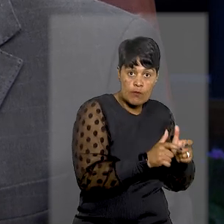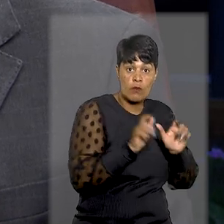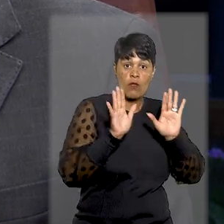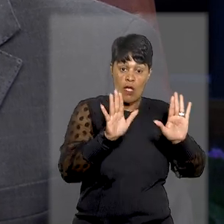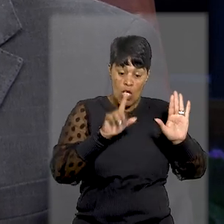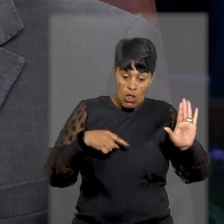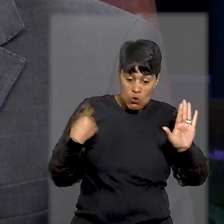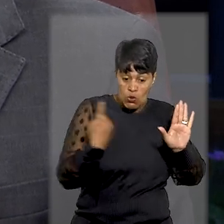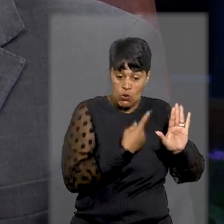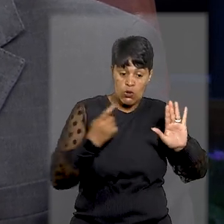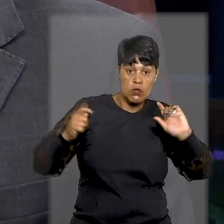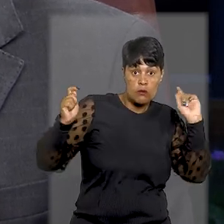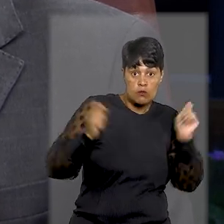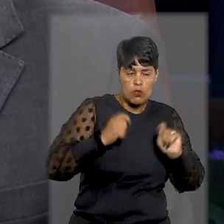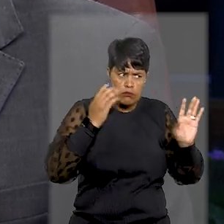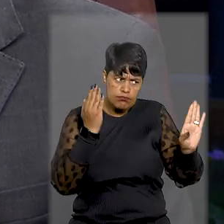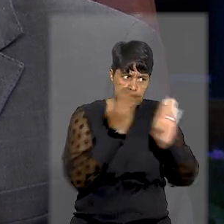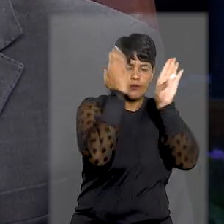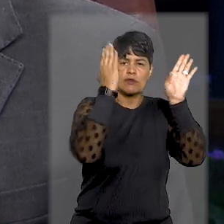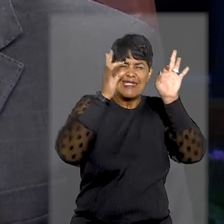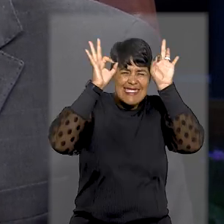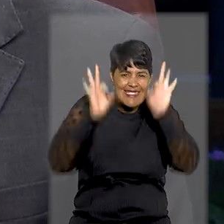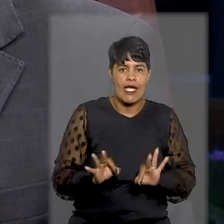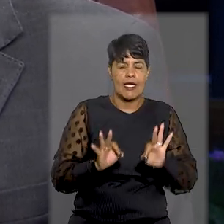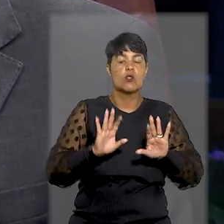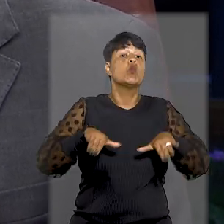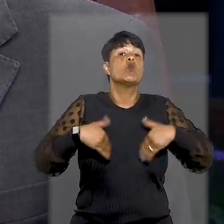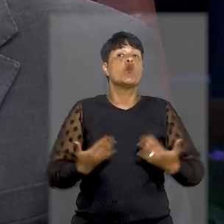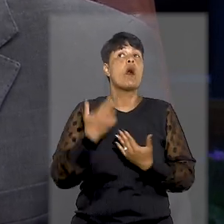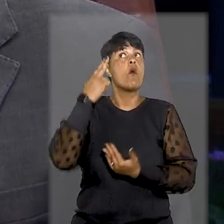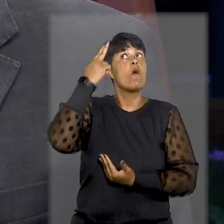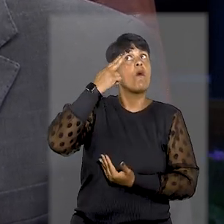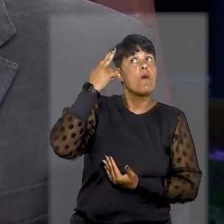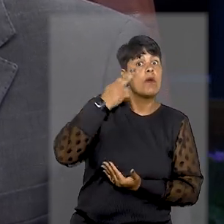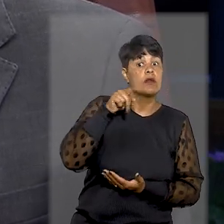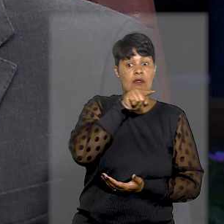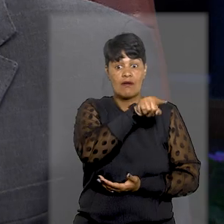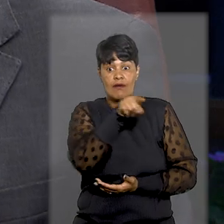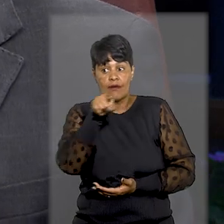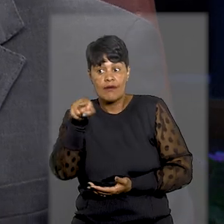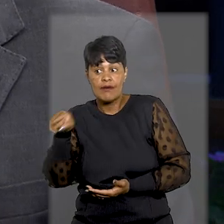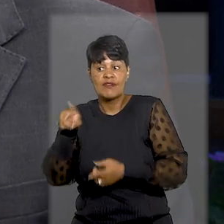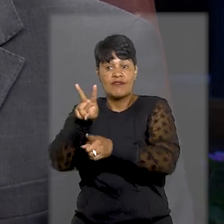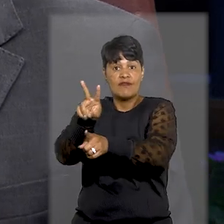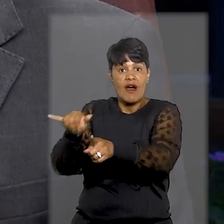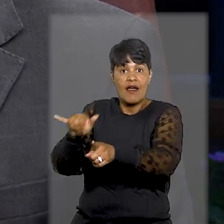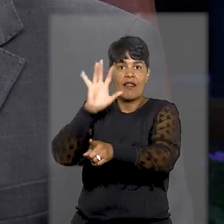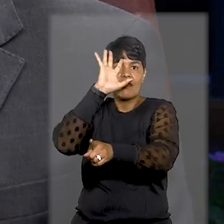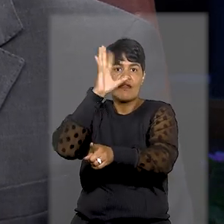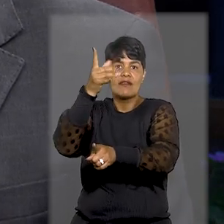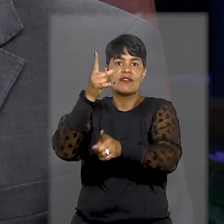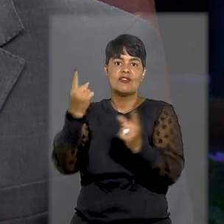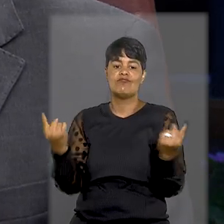nos possibilita a identificação precisa das hipóteses em que esses entes